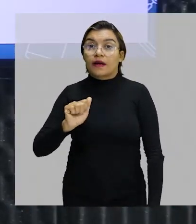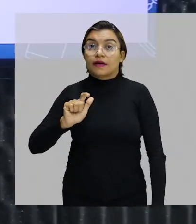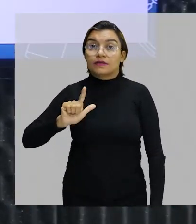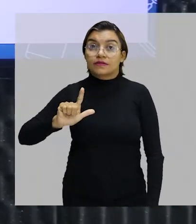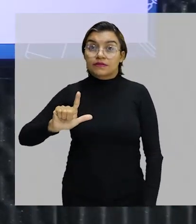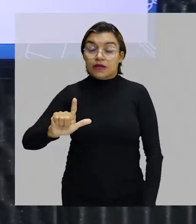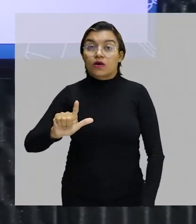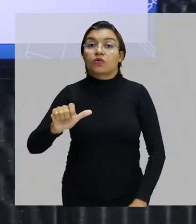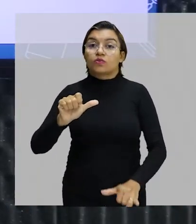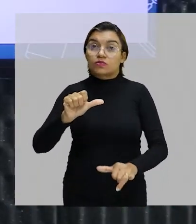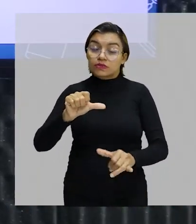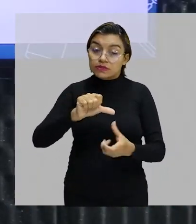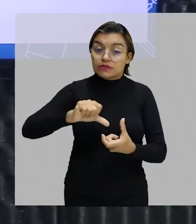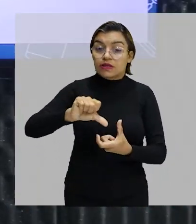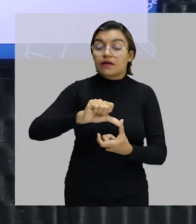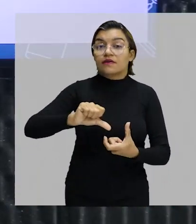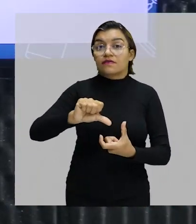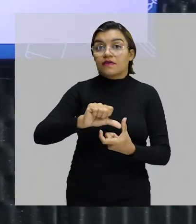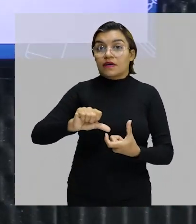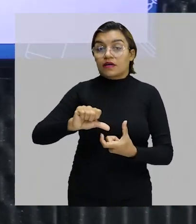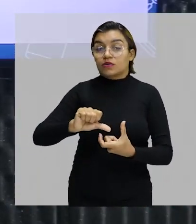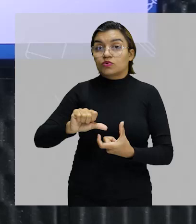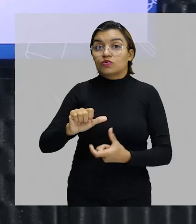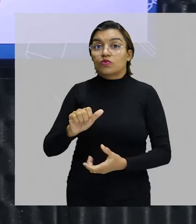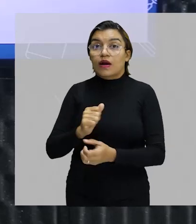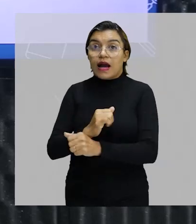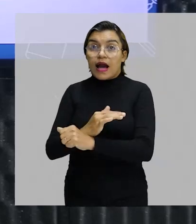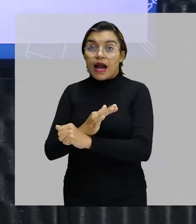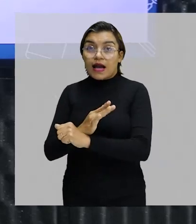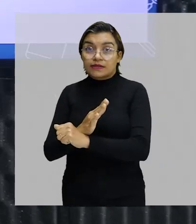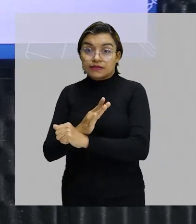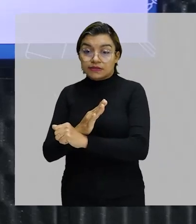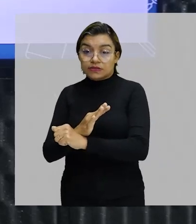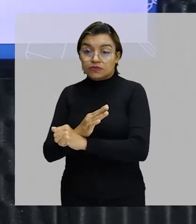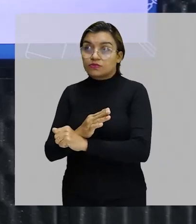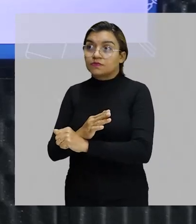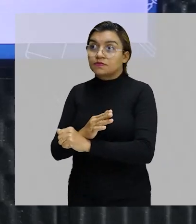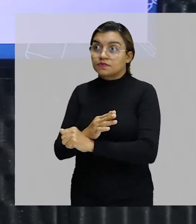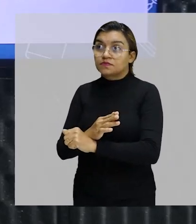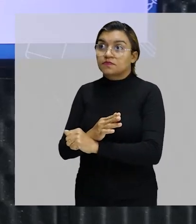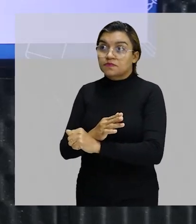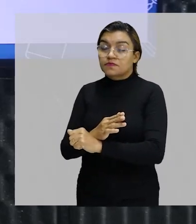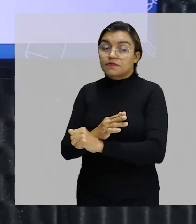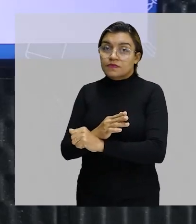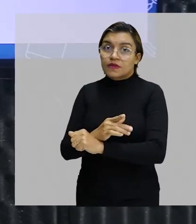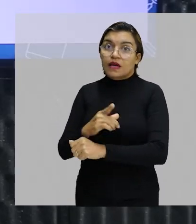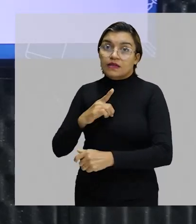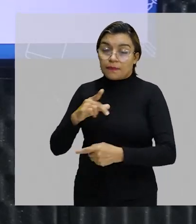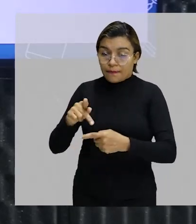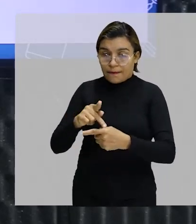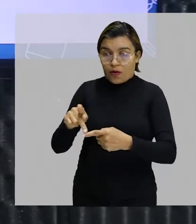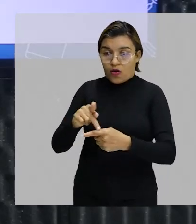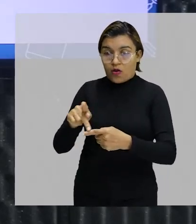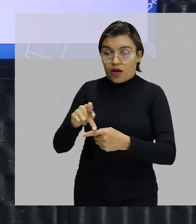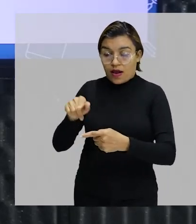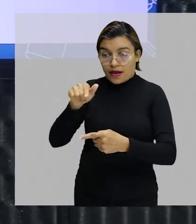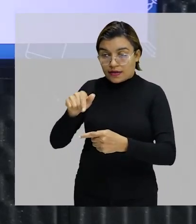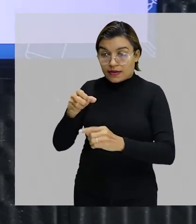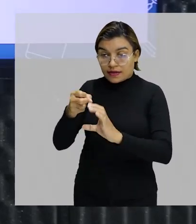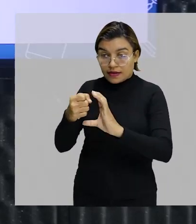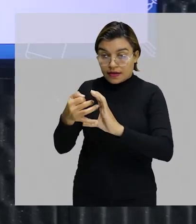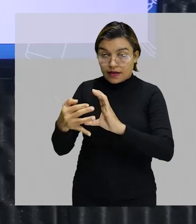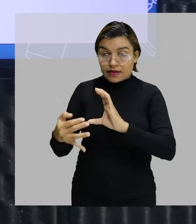derivado do ácido carboxílico, certo? Aqui essa região é uma região extremamente polar. Então aqui vai caracterizar